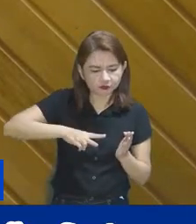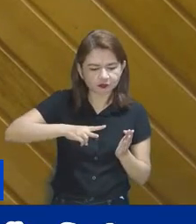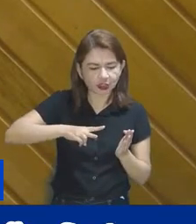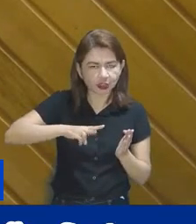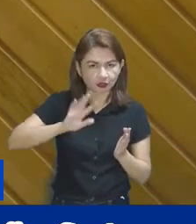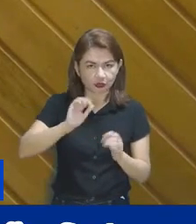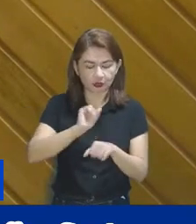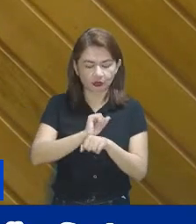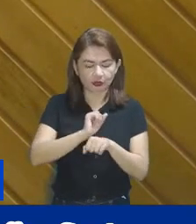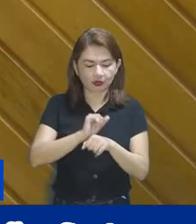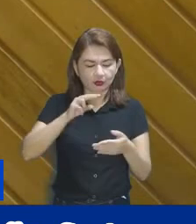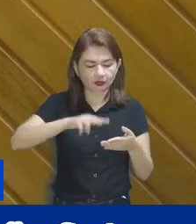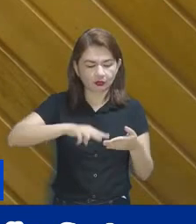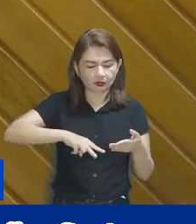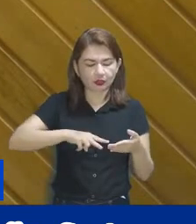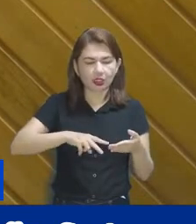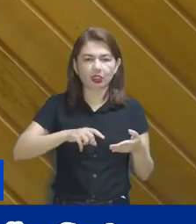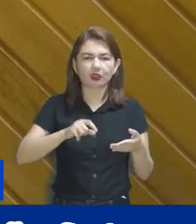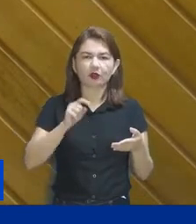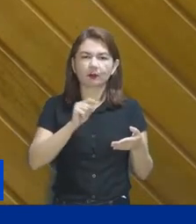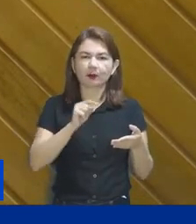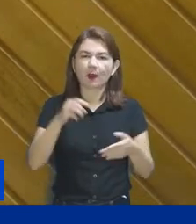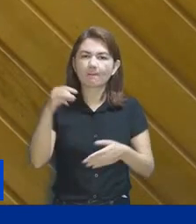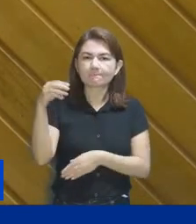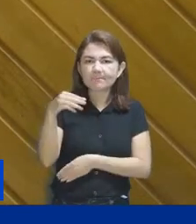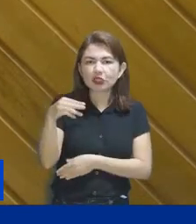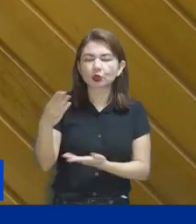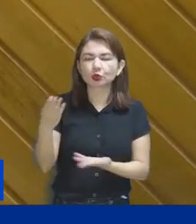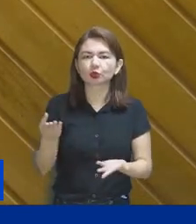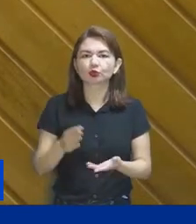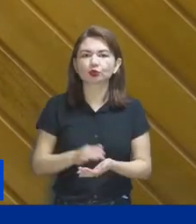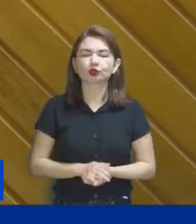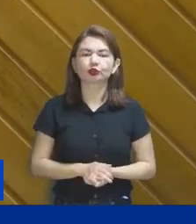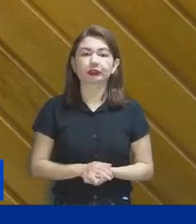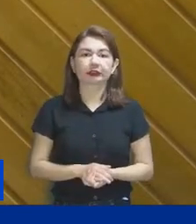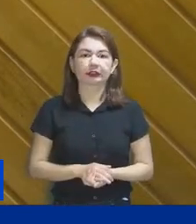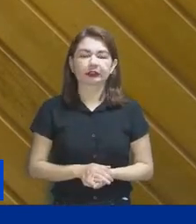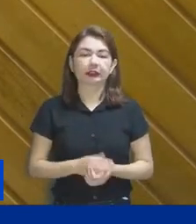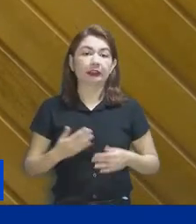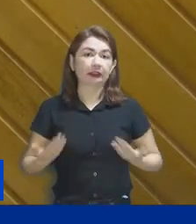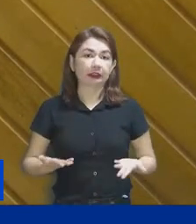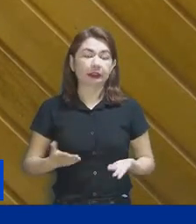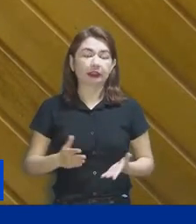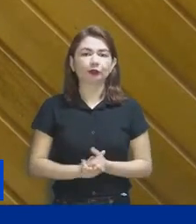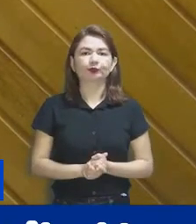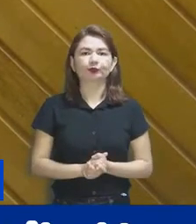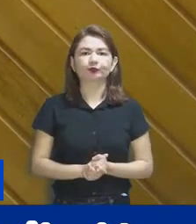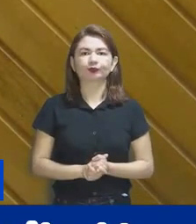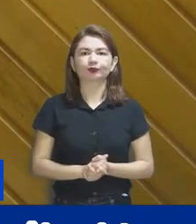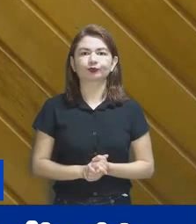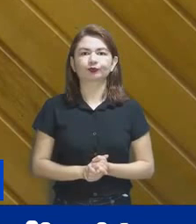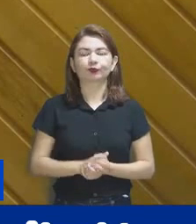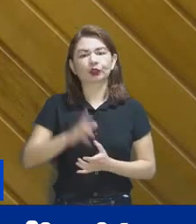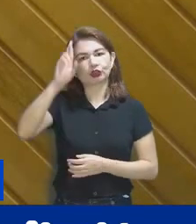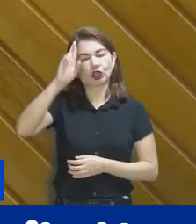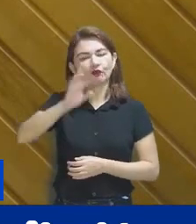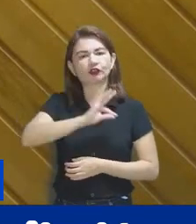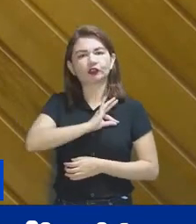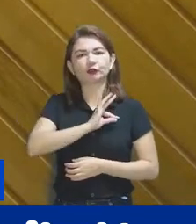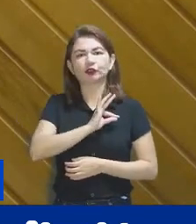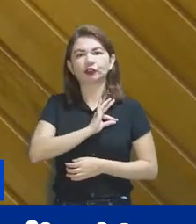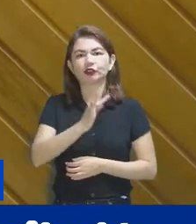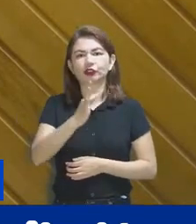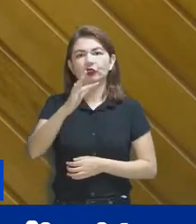disso em sede de alegações finais. Então, o doutor Fábio Araújo, no seu depoimento, aos